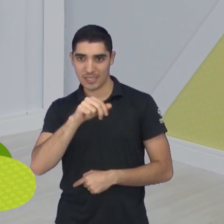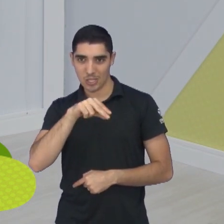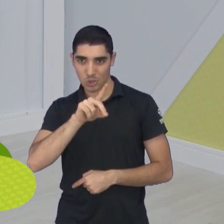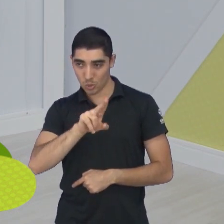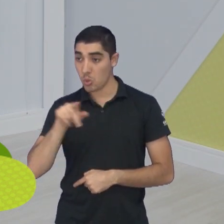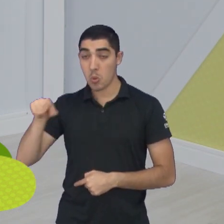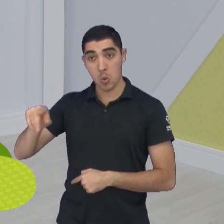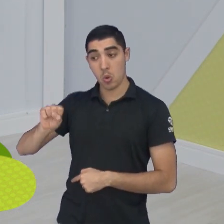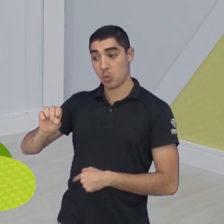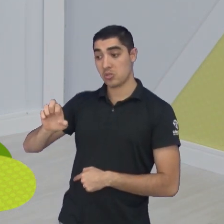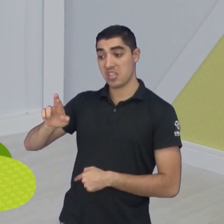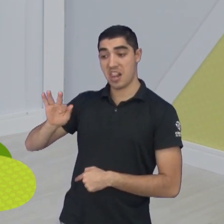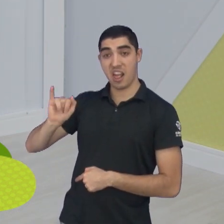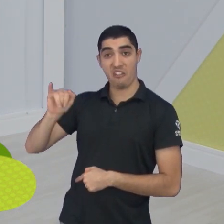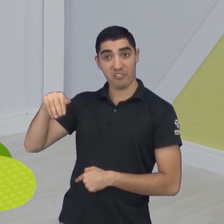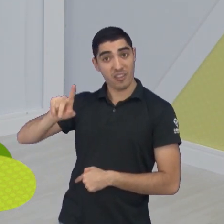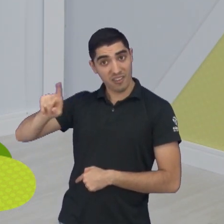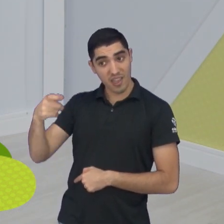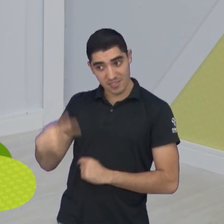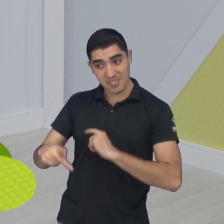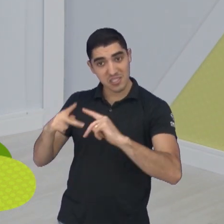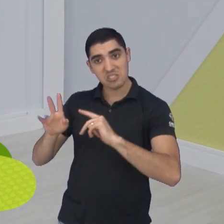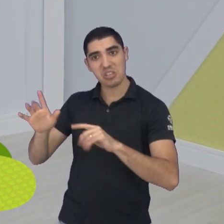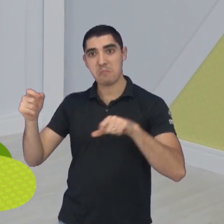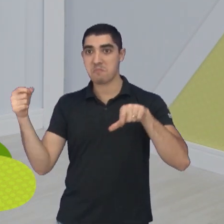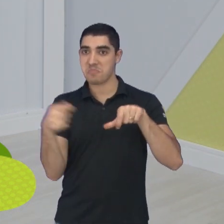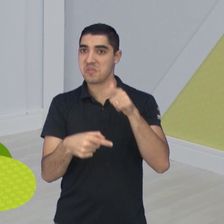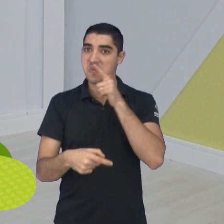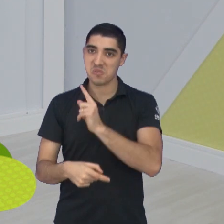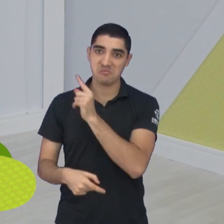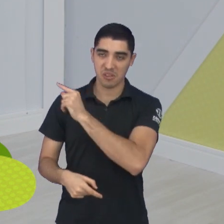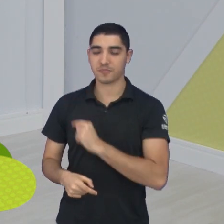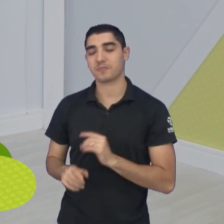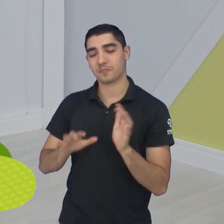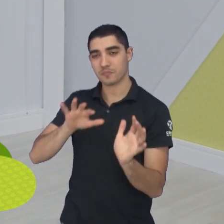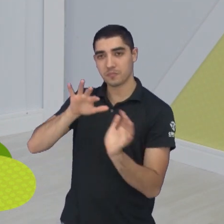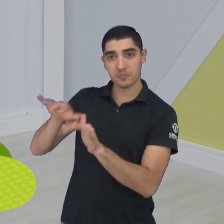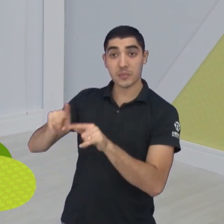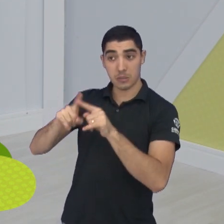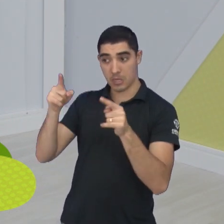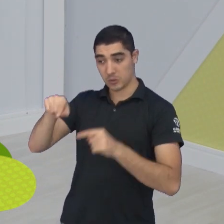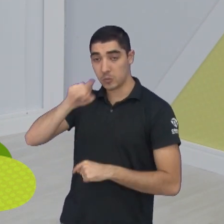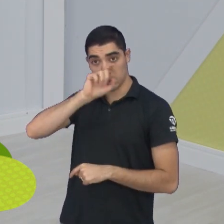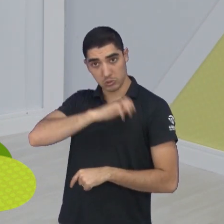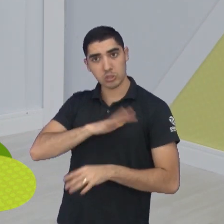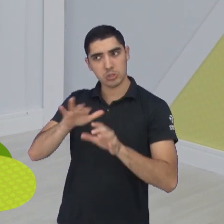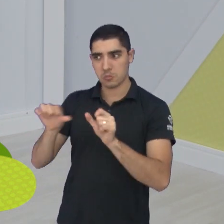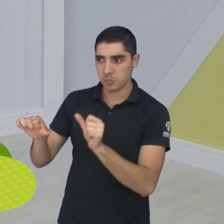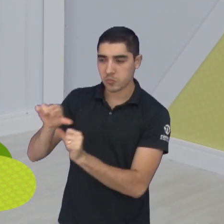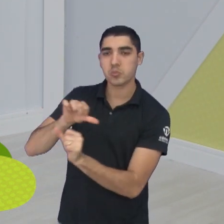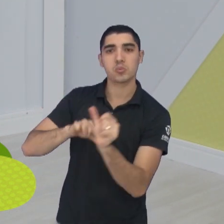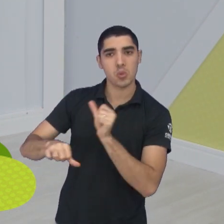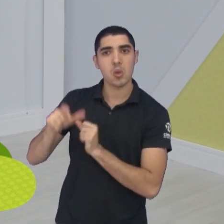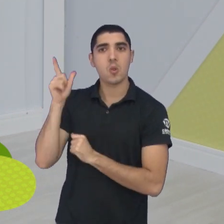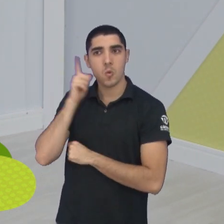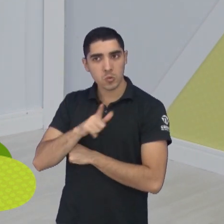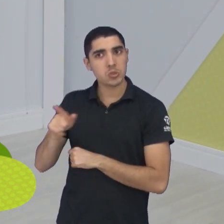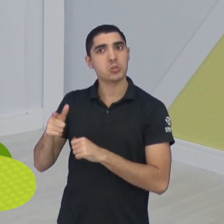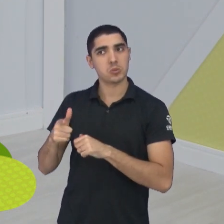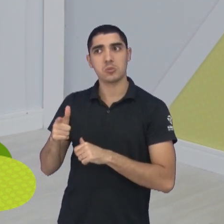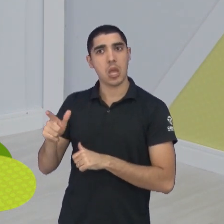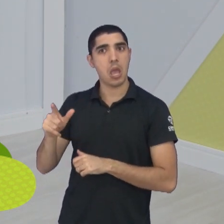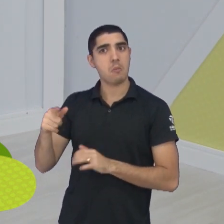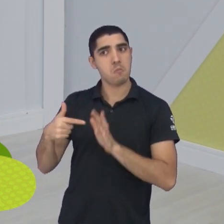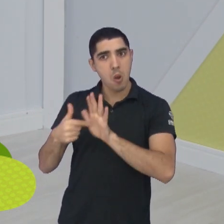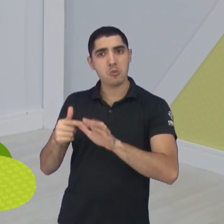né? Valorizando o jogador que é do São José. Mas voltando aqui ao jogo, o São José veio modificado, mostrou melhor volume de jogo e com 2